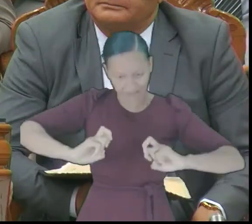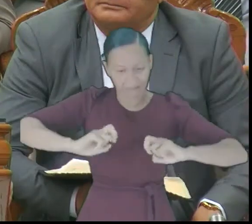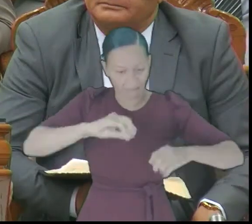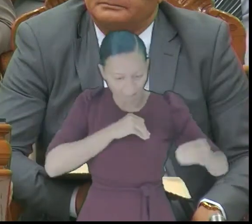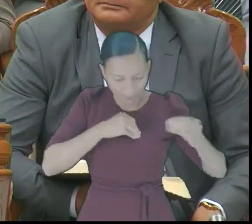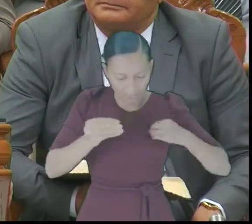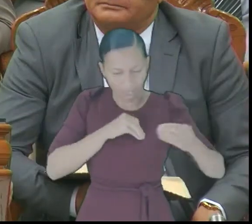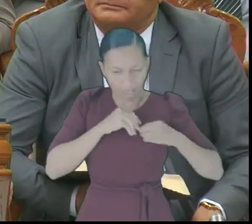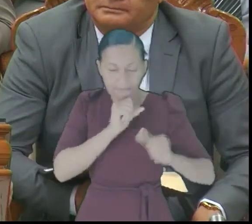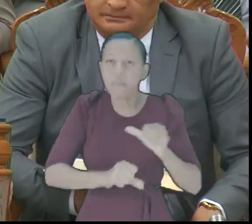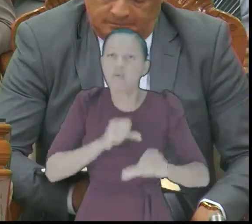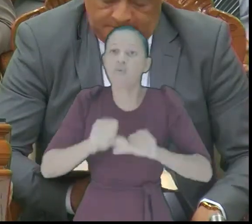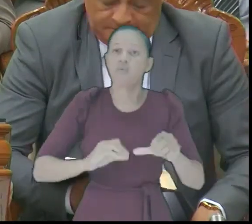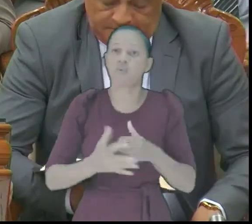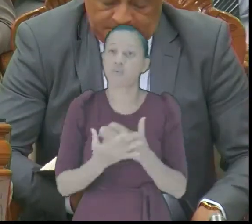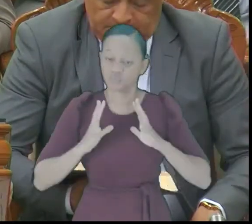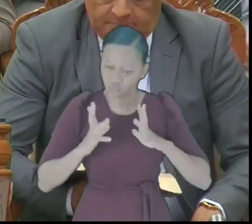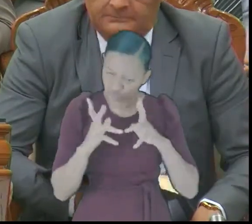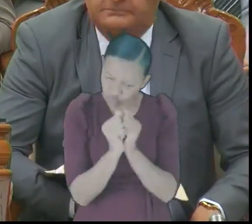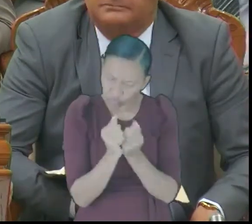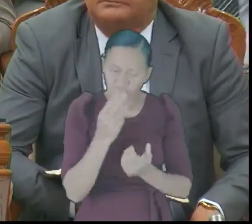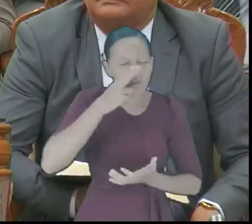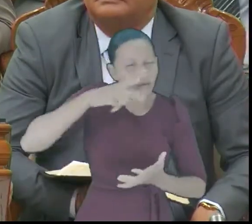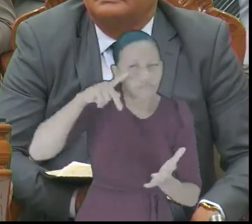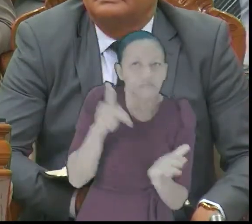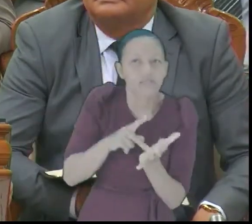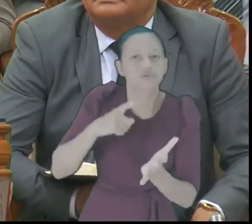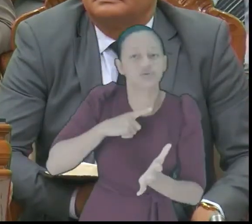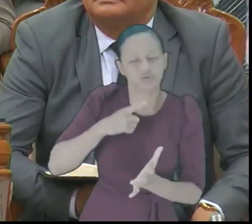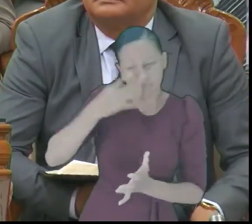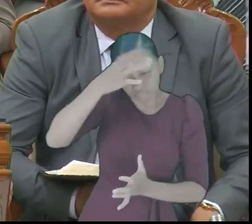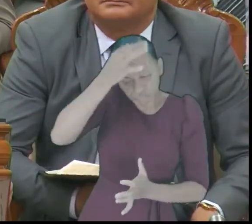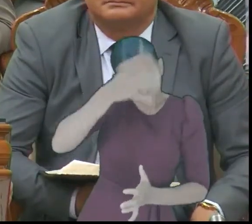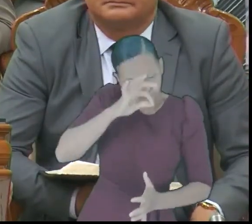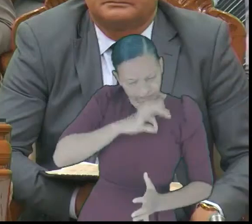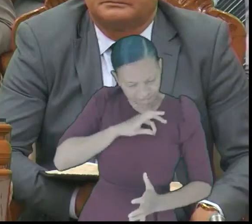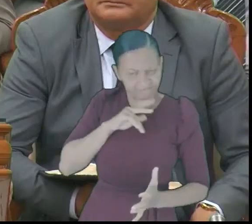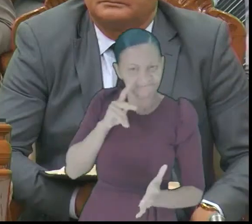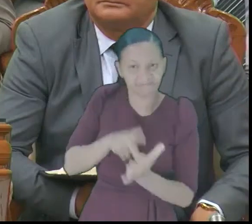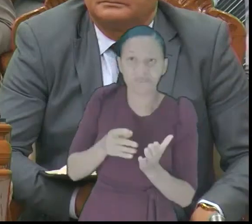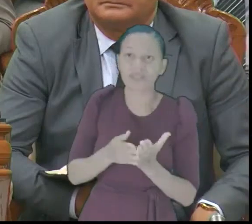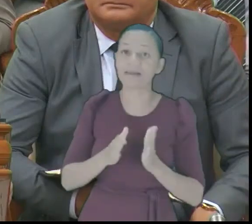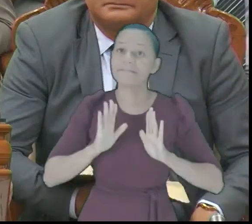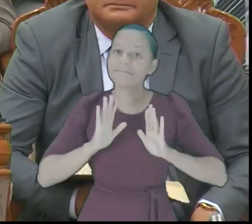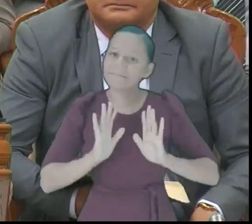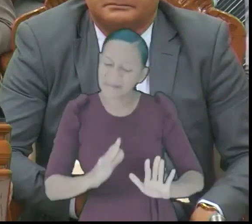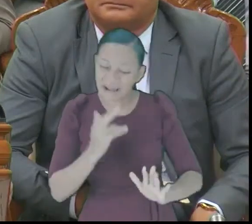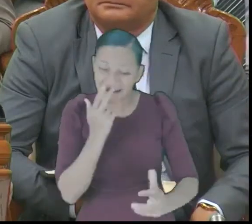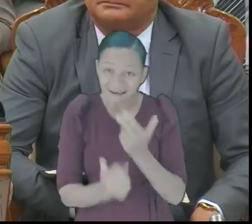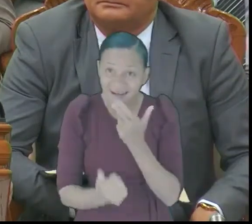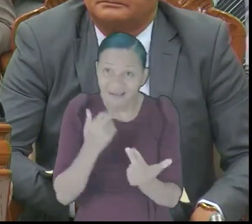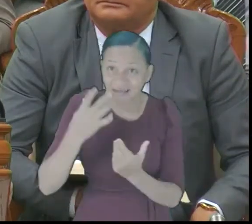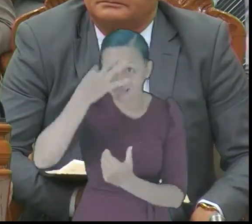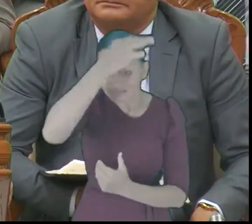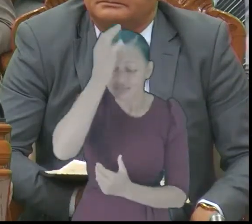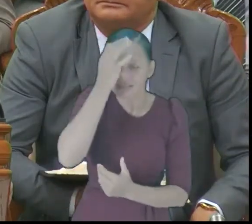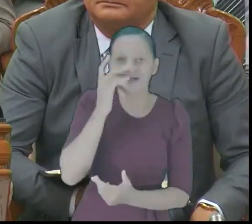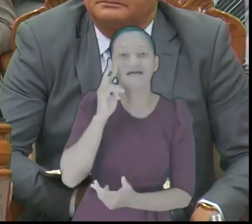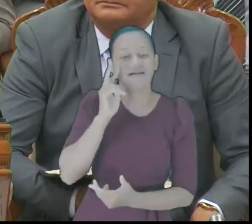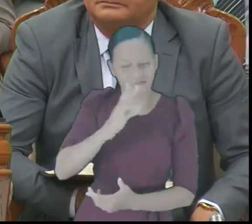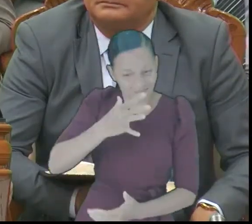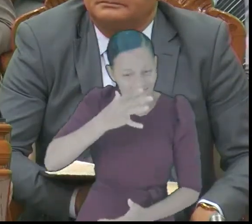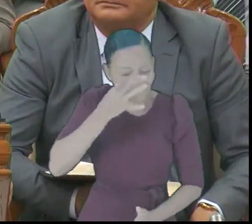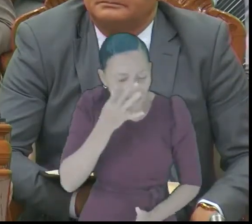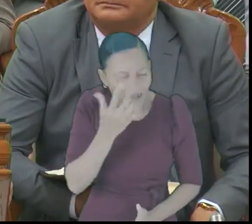Todo crente verdadeiro, ele já tem o Espírito Santo. Agora, batismo com o Espírito Santo, nós vamos ver depois,